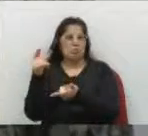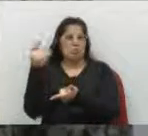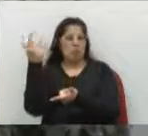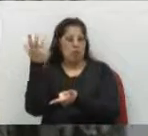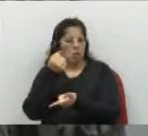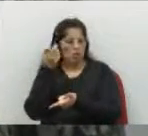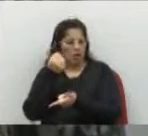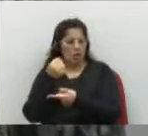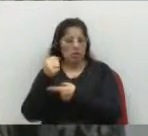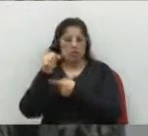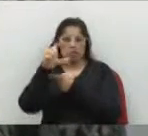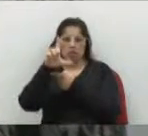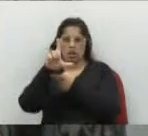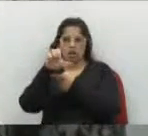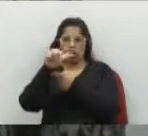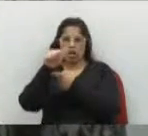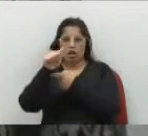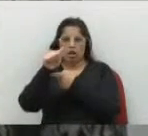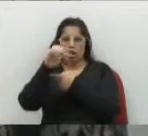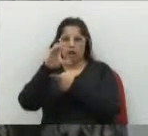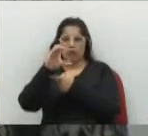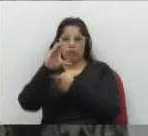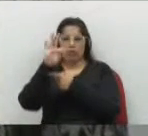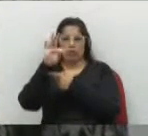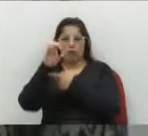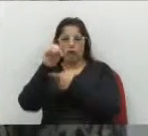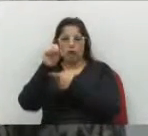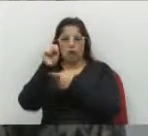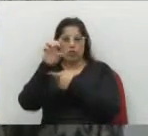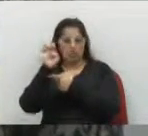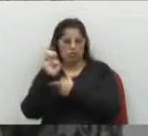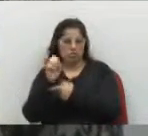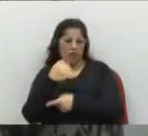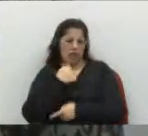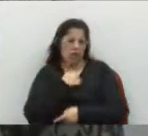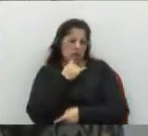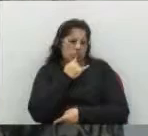deixa muito entristecida é sempre o